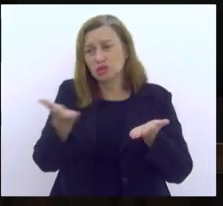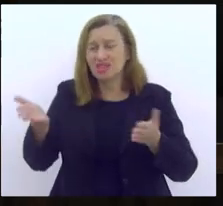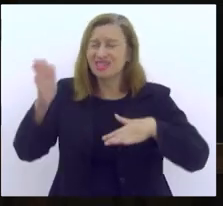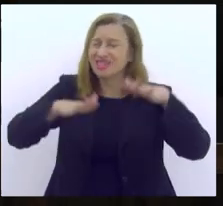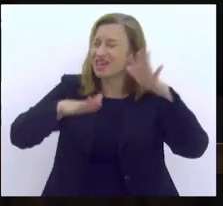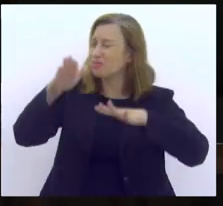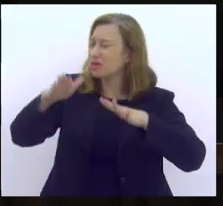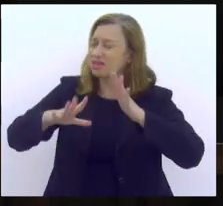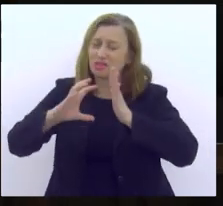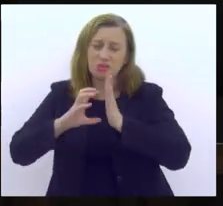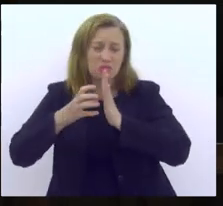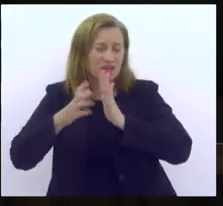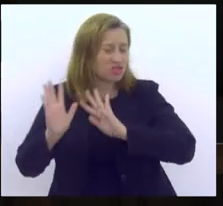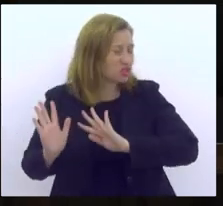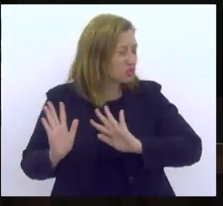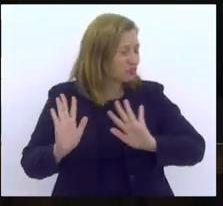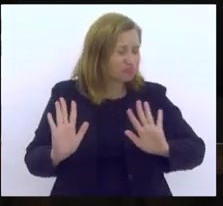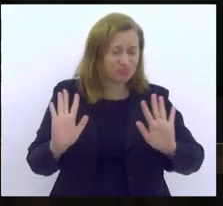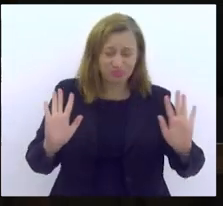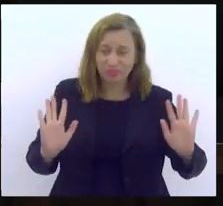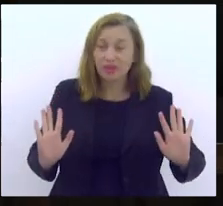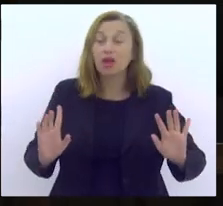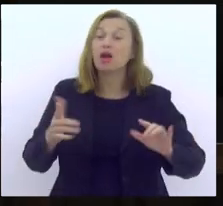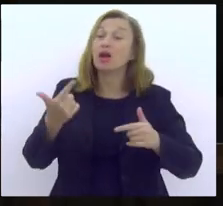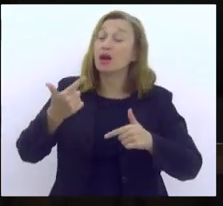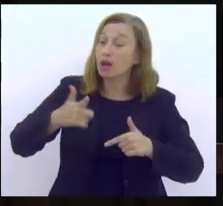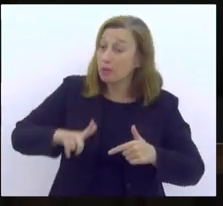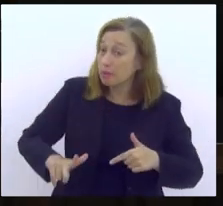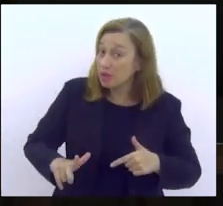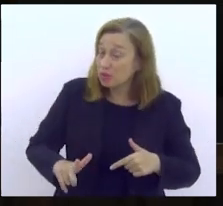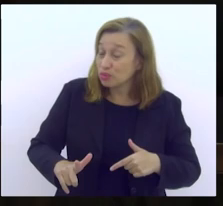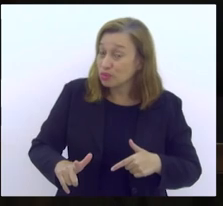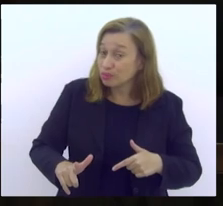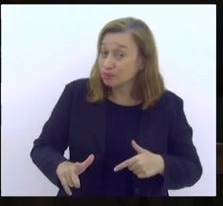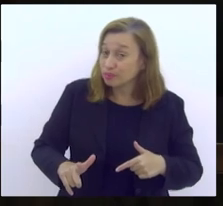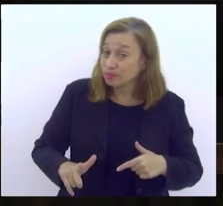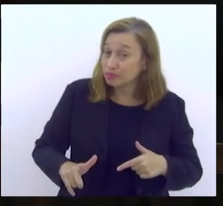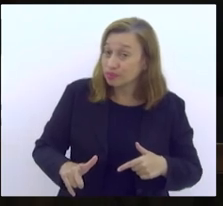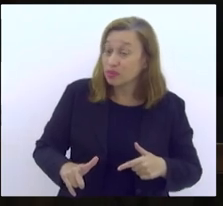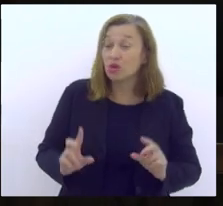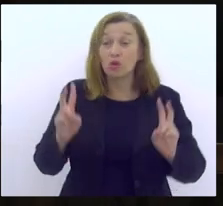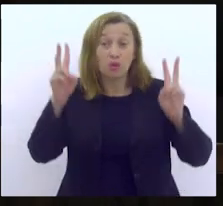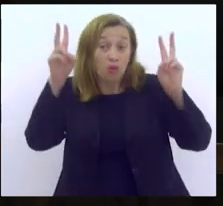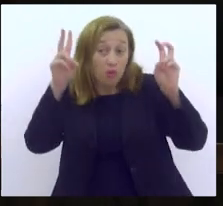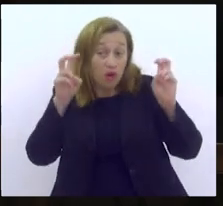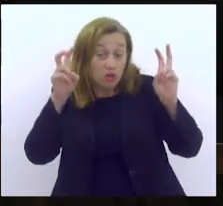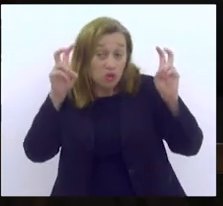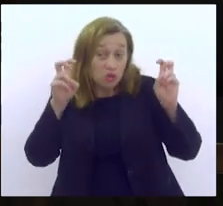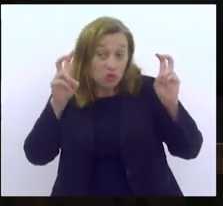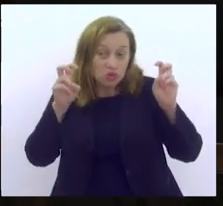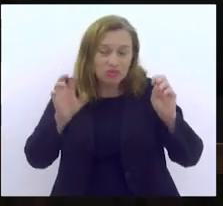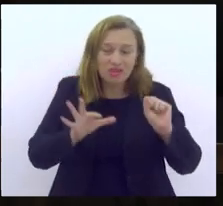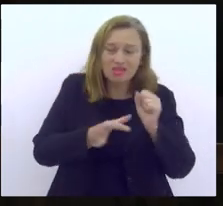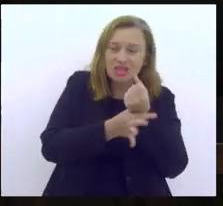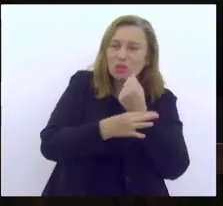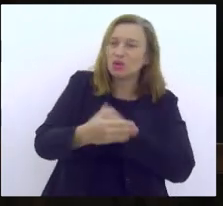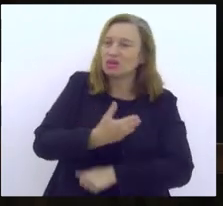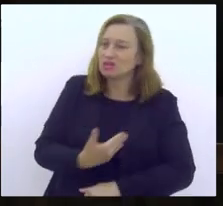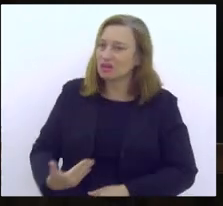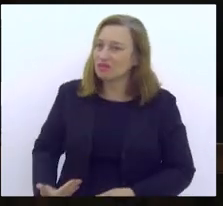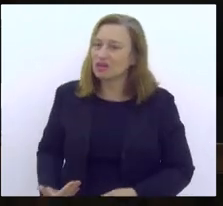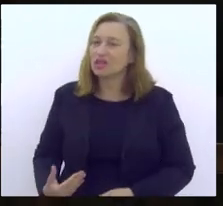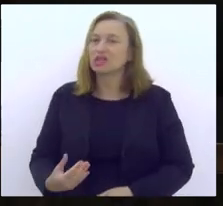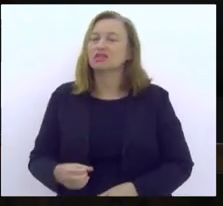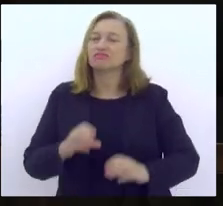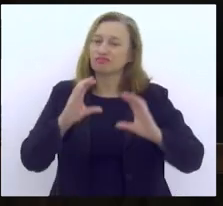bandeira partidária, porque, repito, o que está em questão é a segurança da vida dos